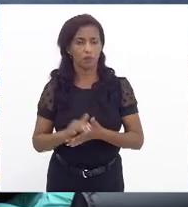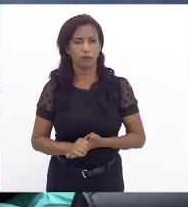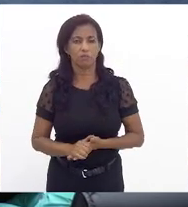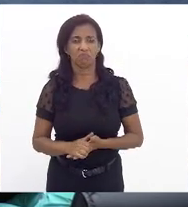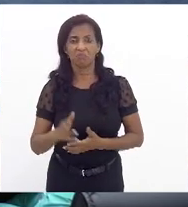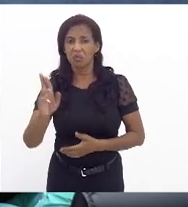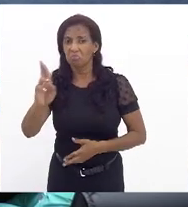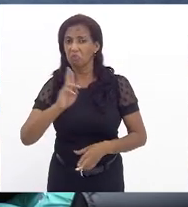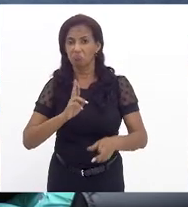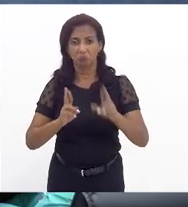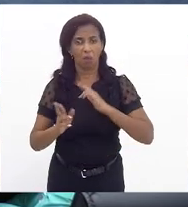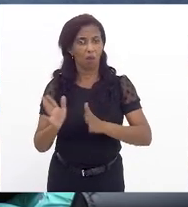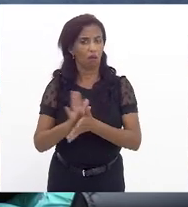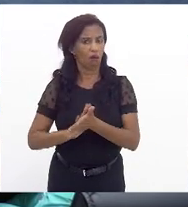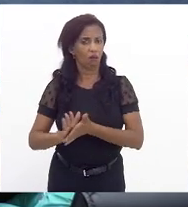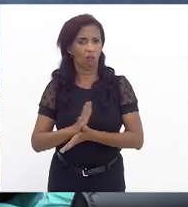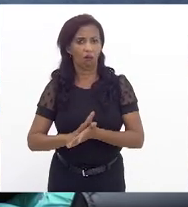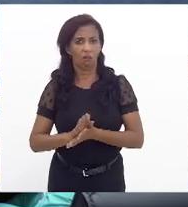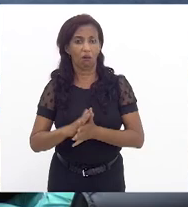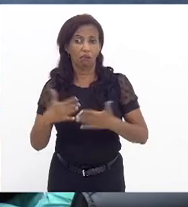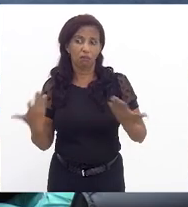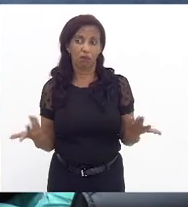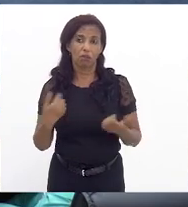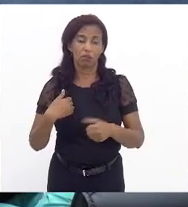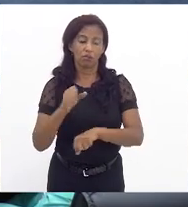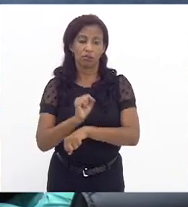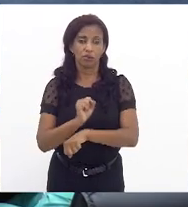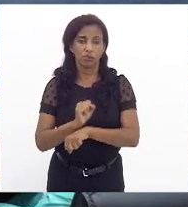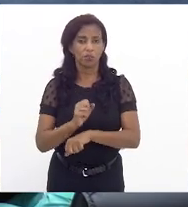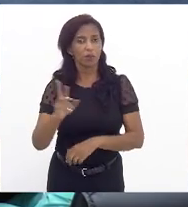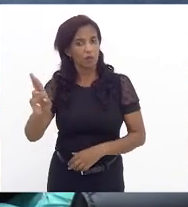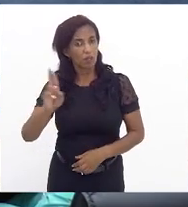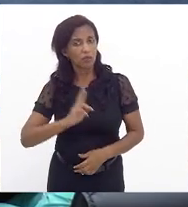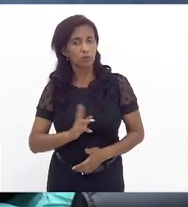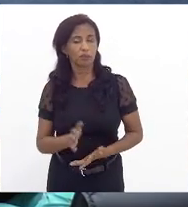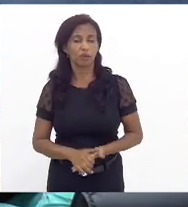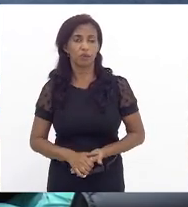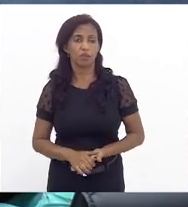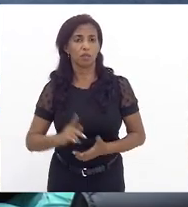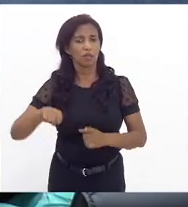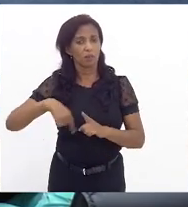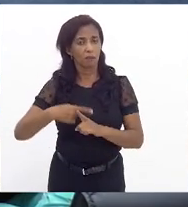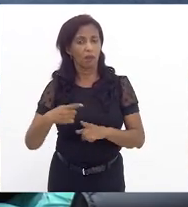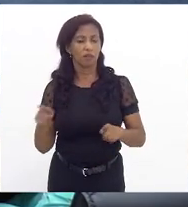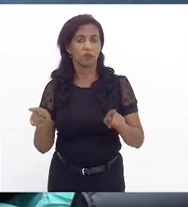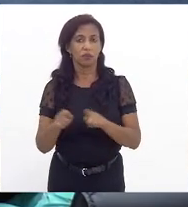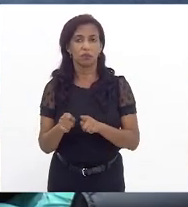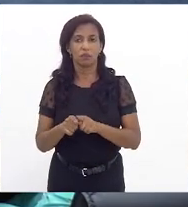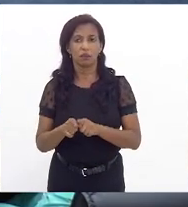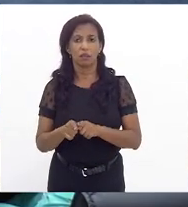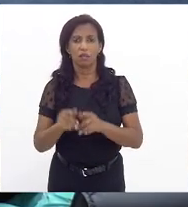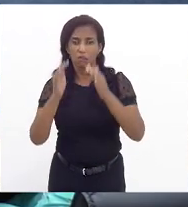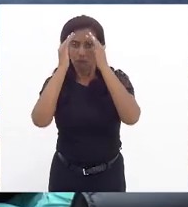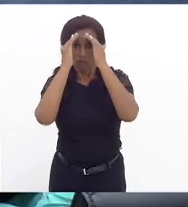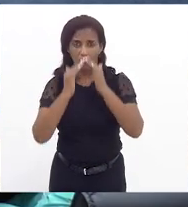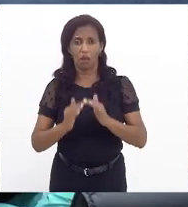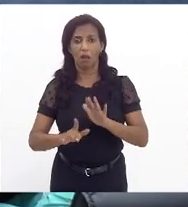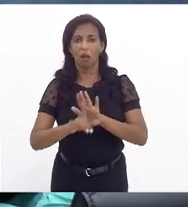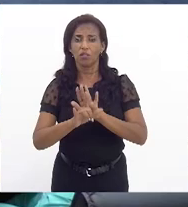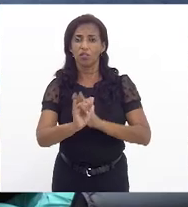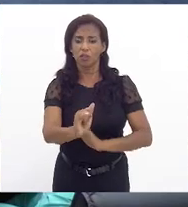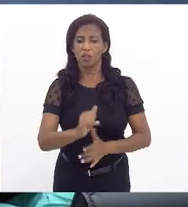ele não respondeu. Então, espero que ele responda e, mais do que isso, cumpra as